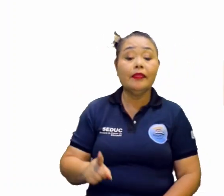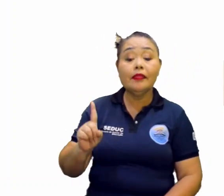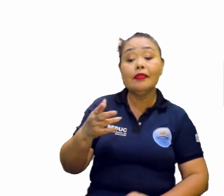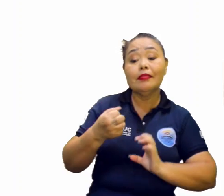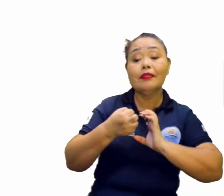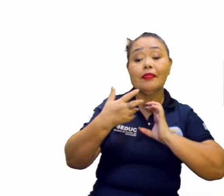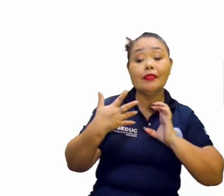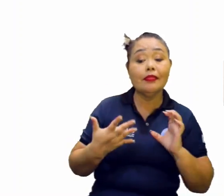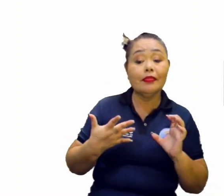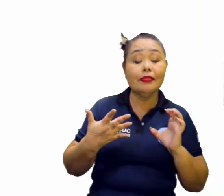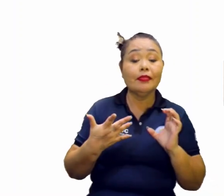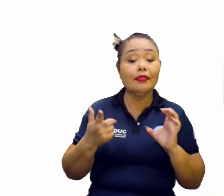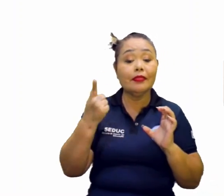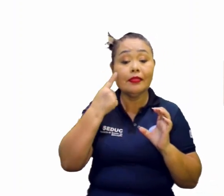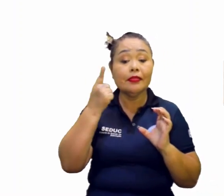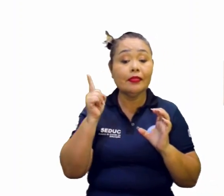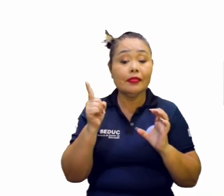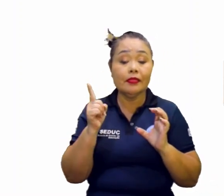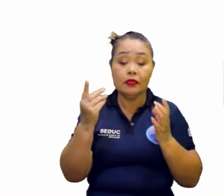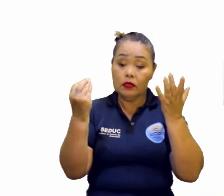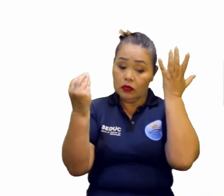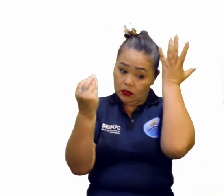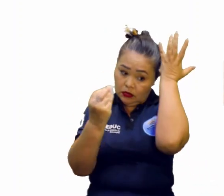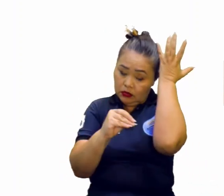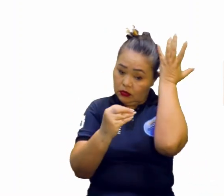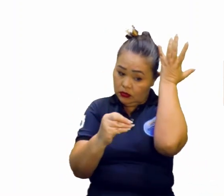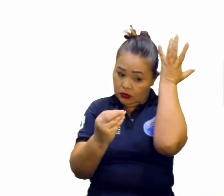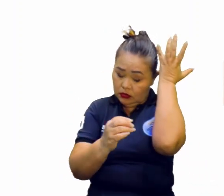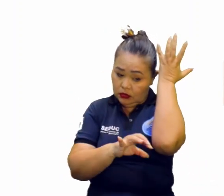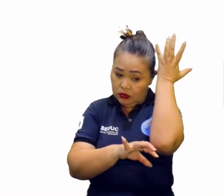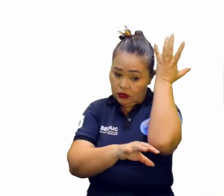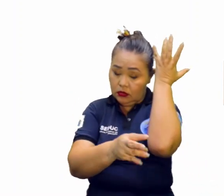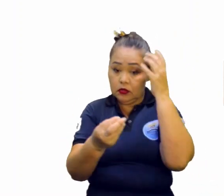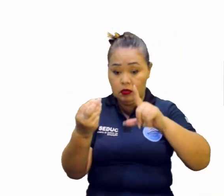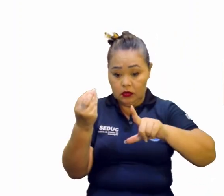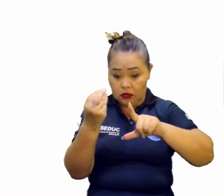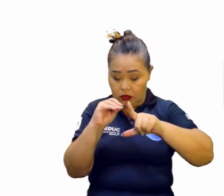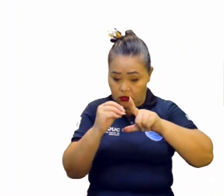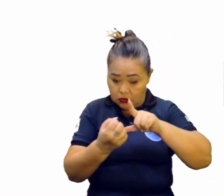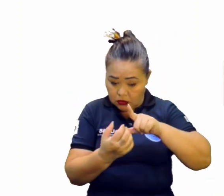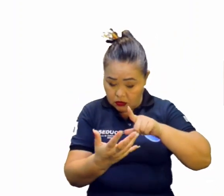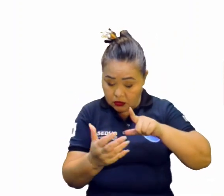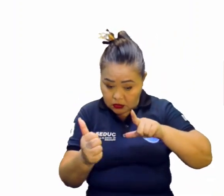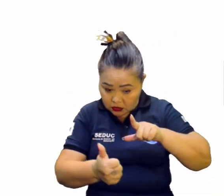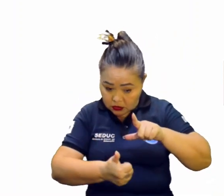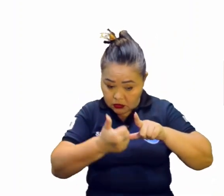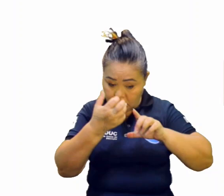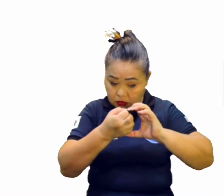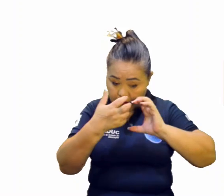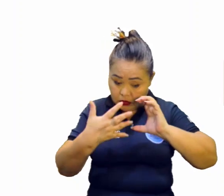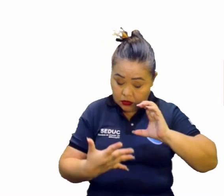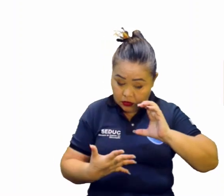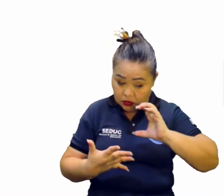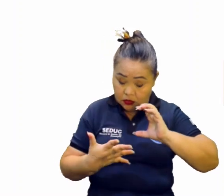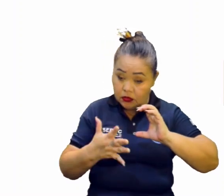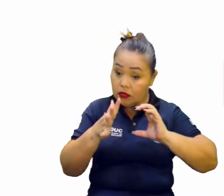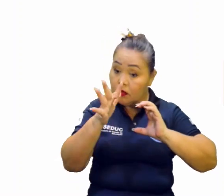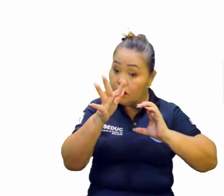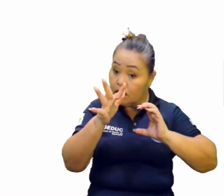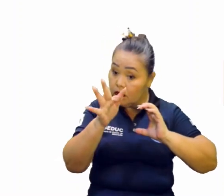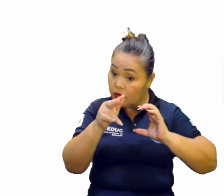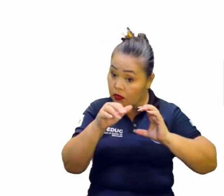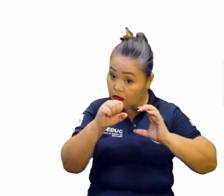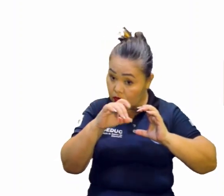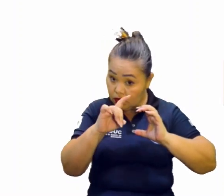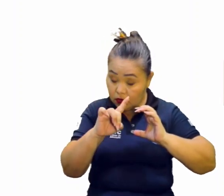que essa adubação ela vai dar a melhoria das características físicas,